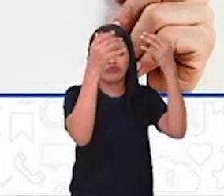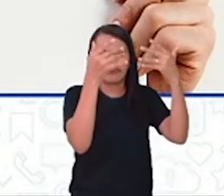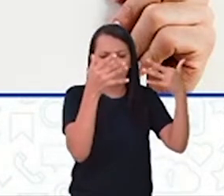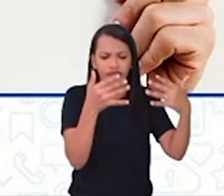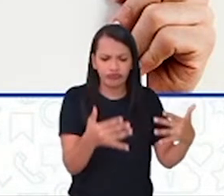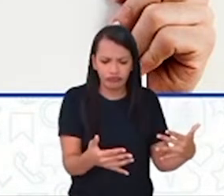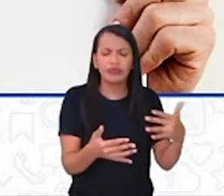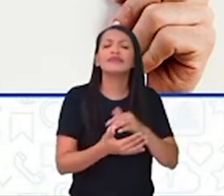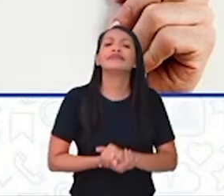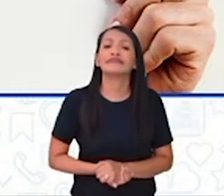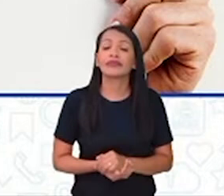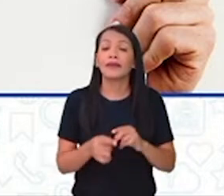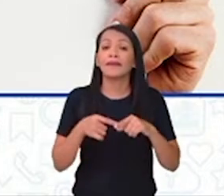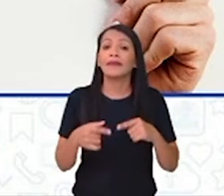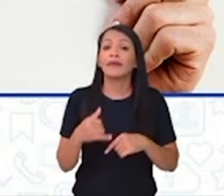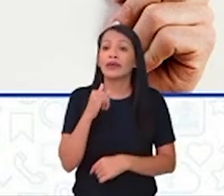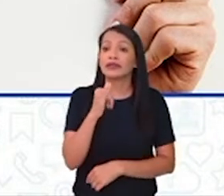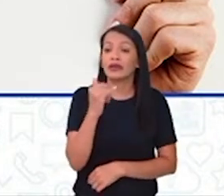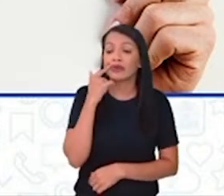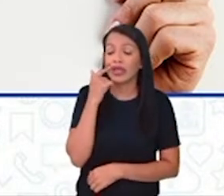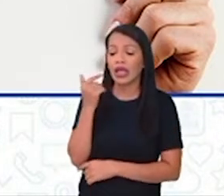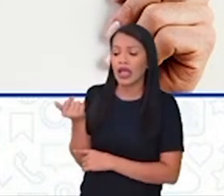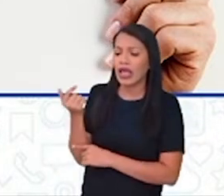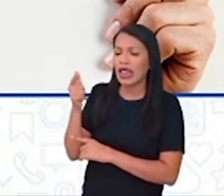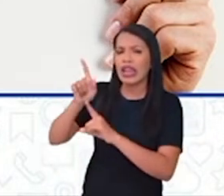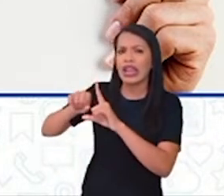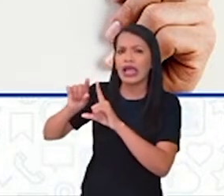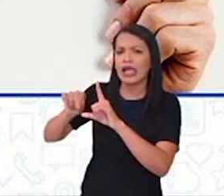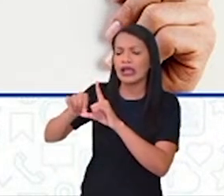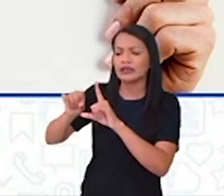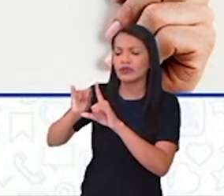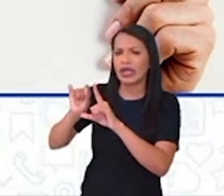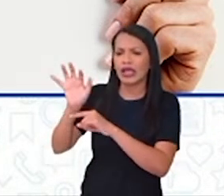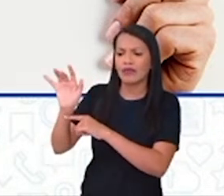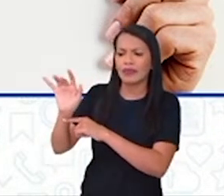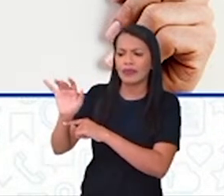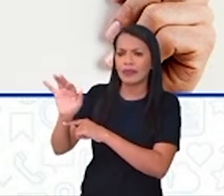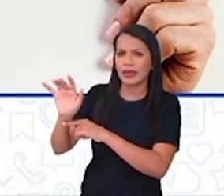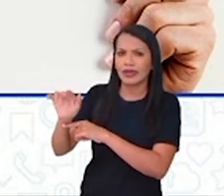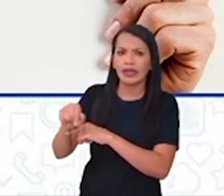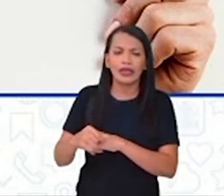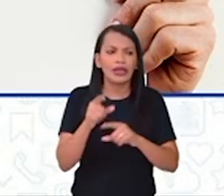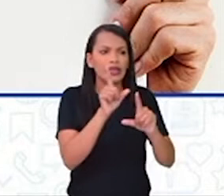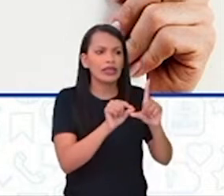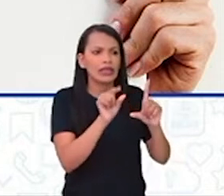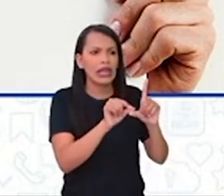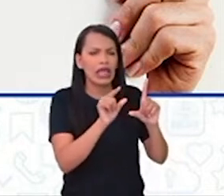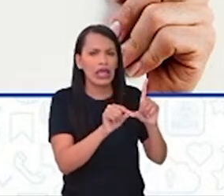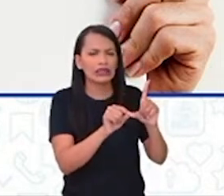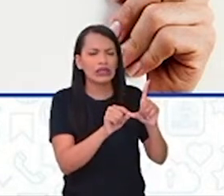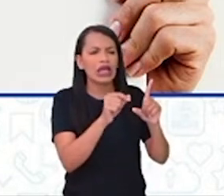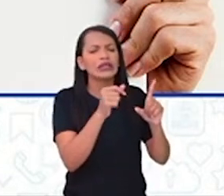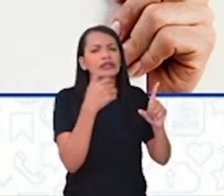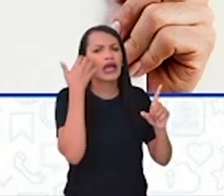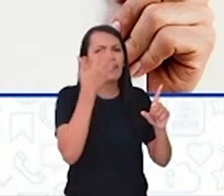uso letra para dizer o sinal gráfico e letra para dizer a letra da música, tem uma relação semelhante, porque a gente está falando